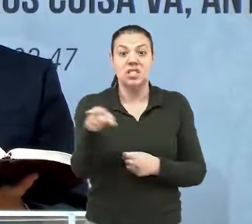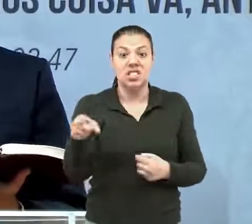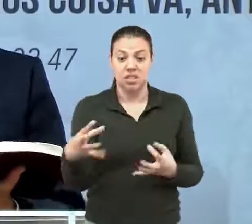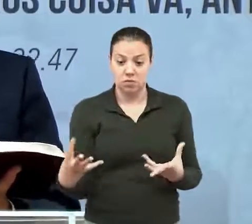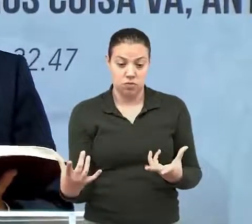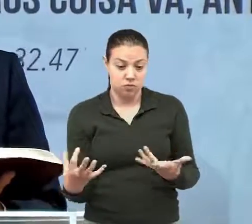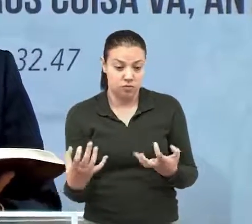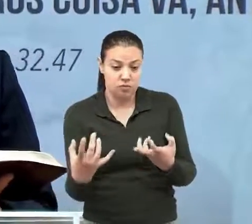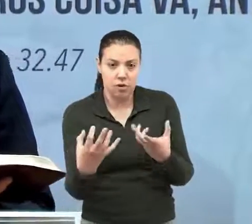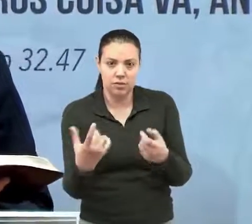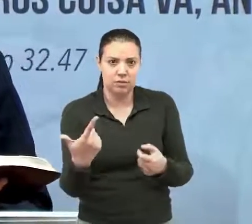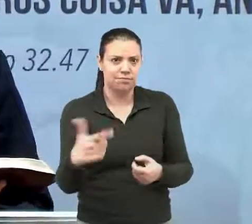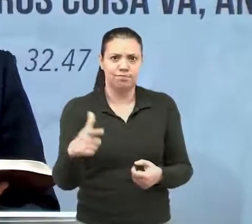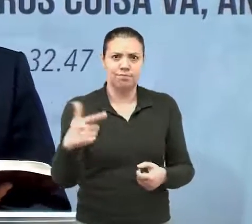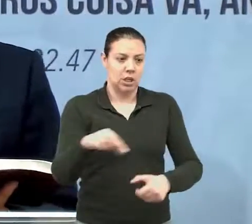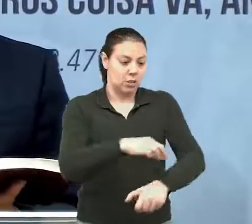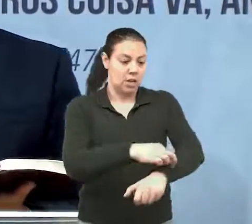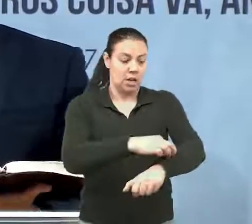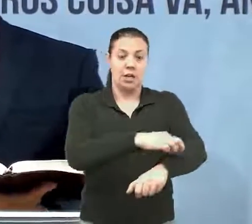nem a chama arderá em ti.